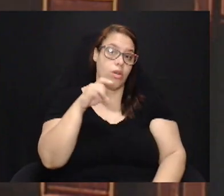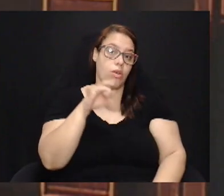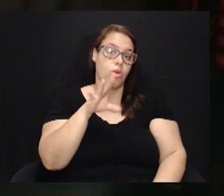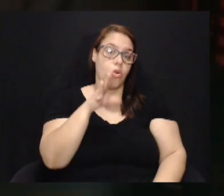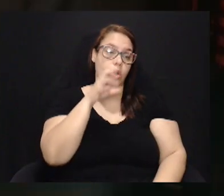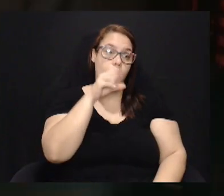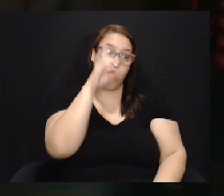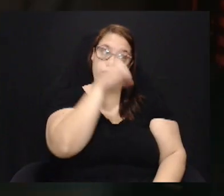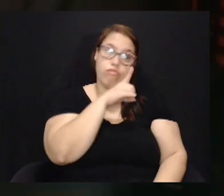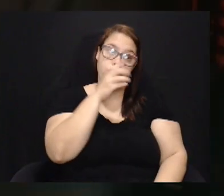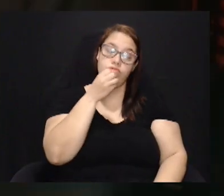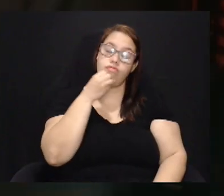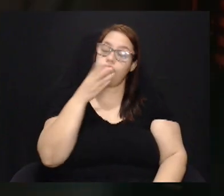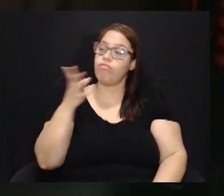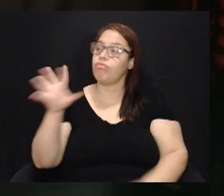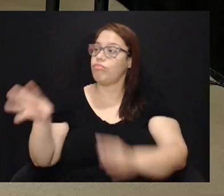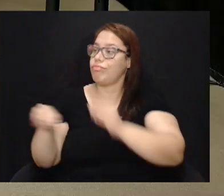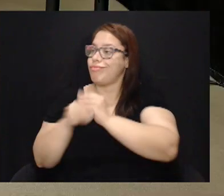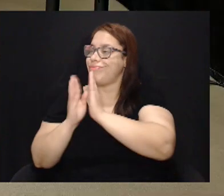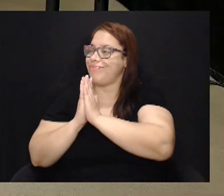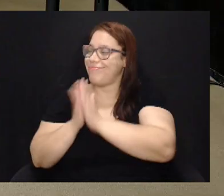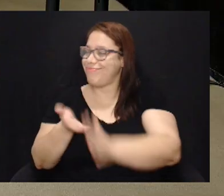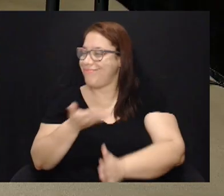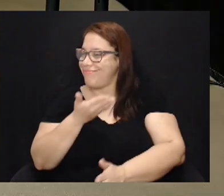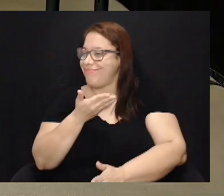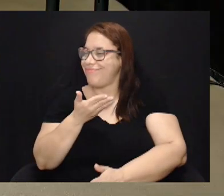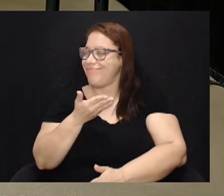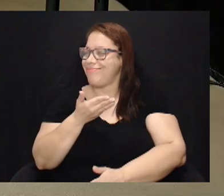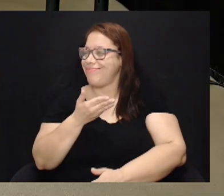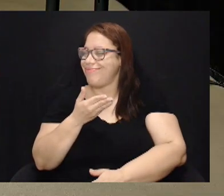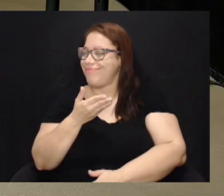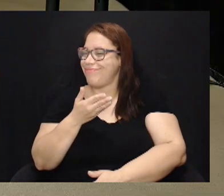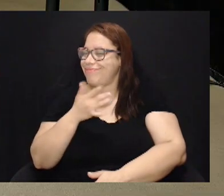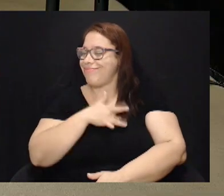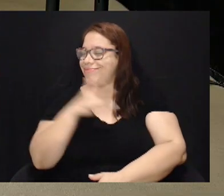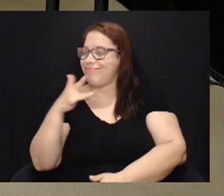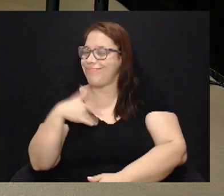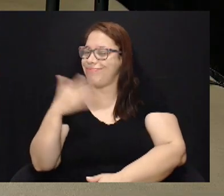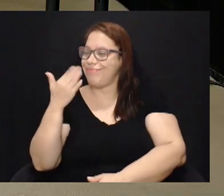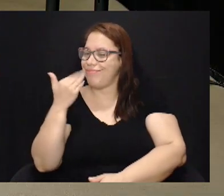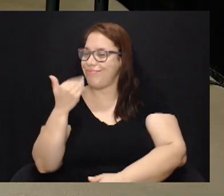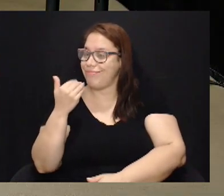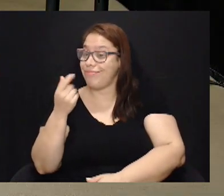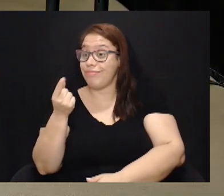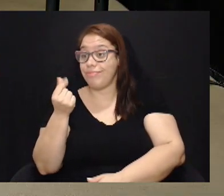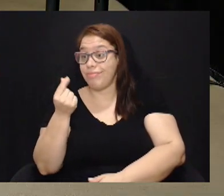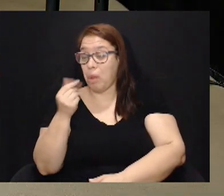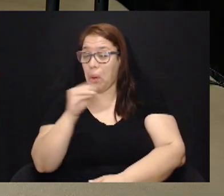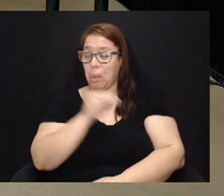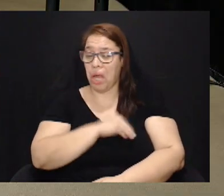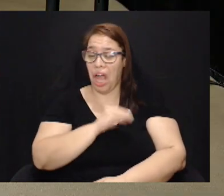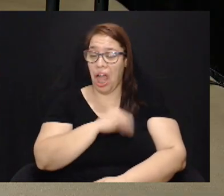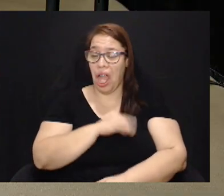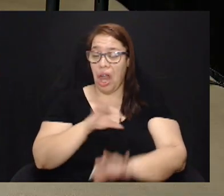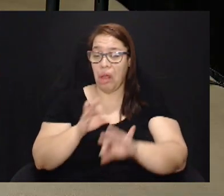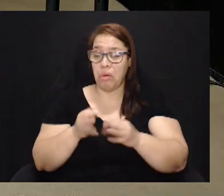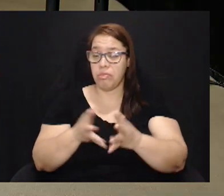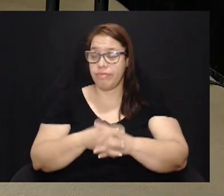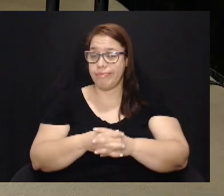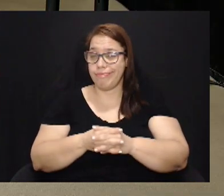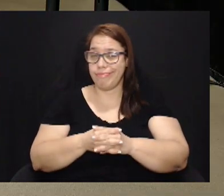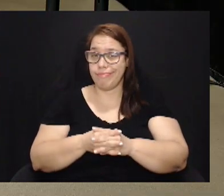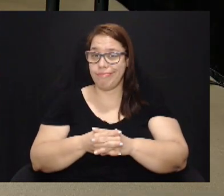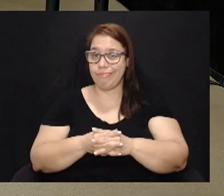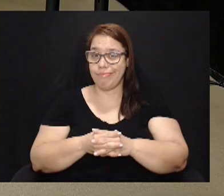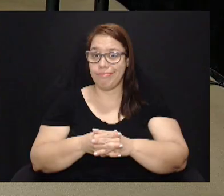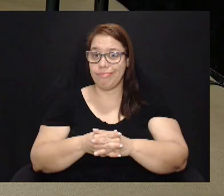Pode completar, por favor, sobre essa questão da alimentação saudável quando a gente ganha um salário mínimo. Vamos lá. Aí ou então você recebe